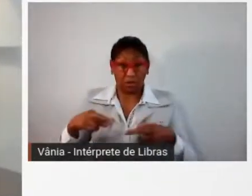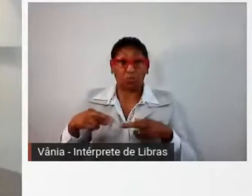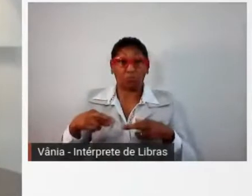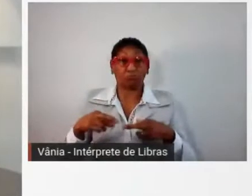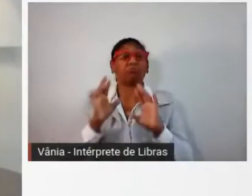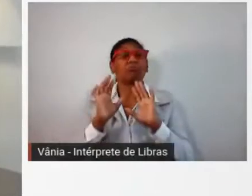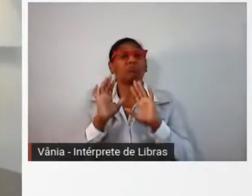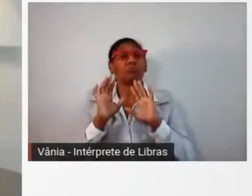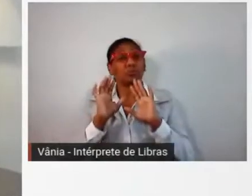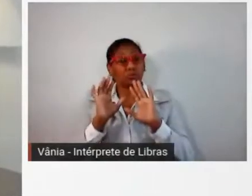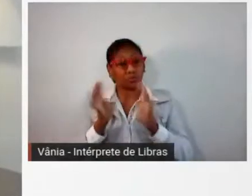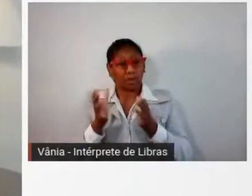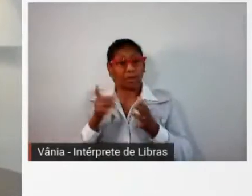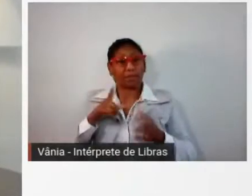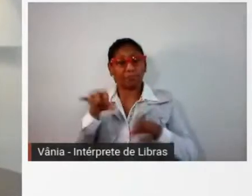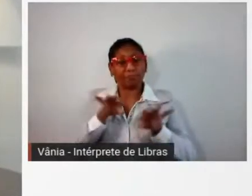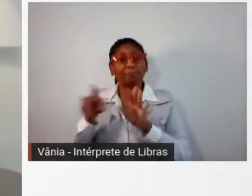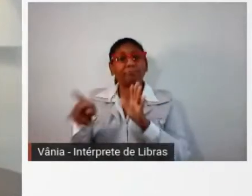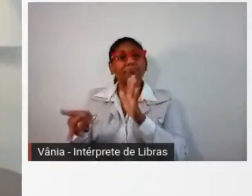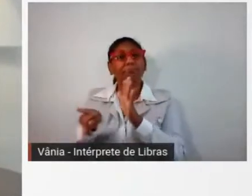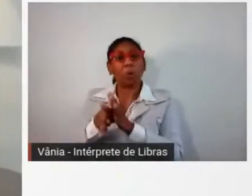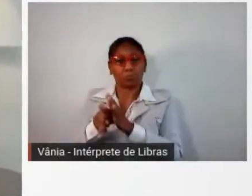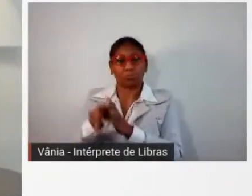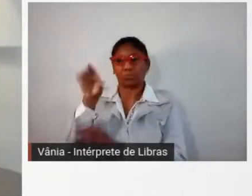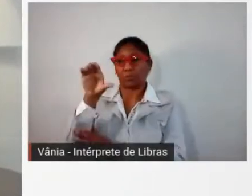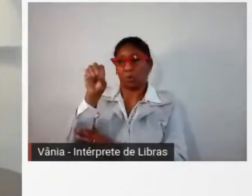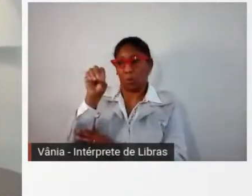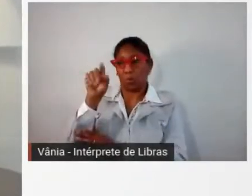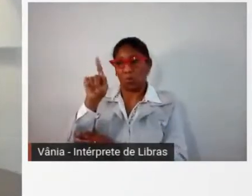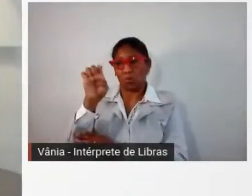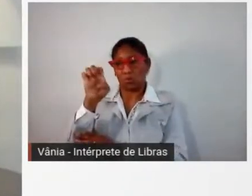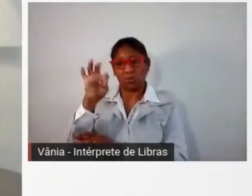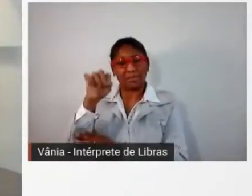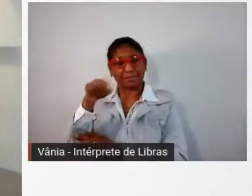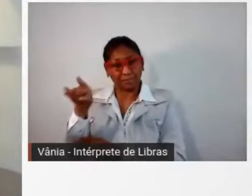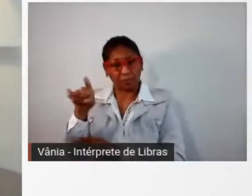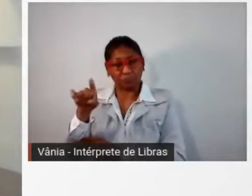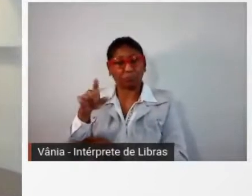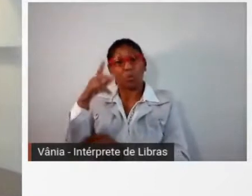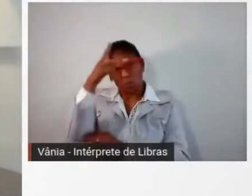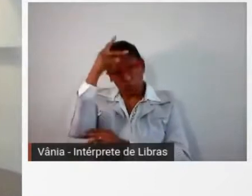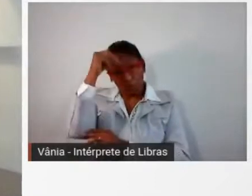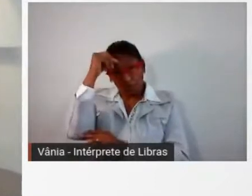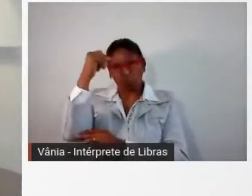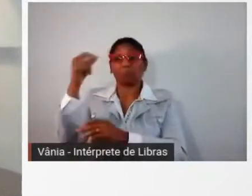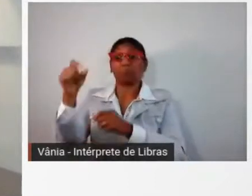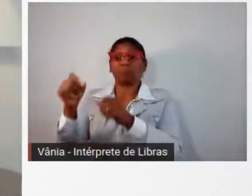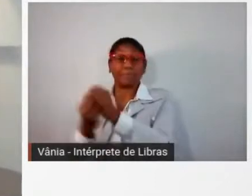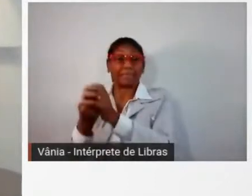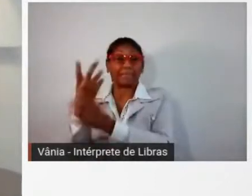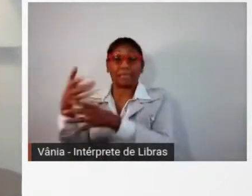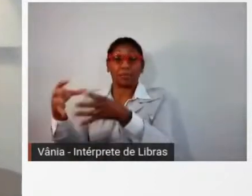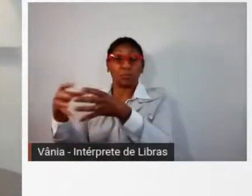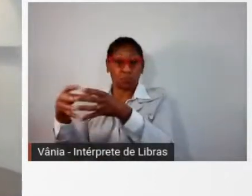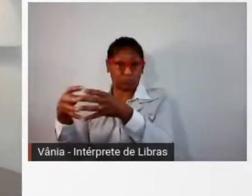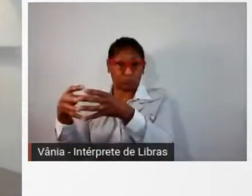estão com um sistema de cogestão com os prefeitos para o distanciamento controlado. Nós recebemos o pedido de mais